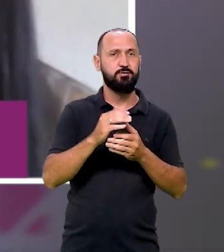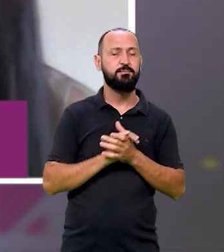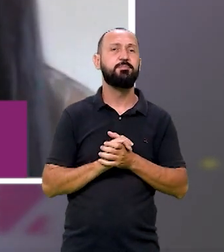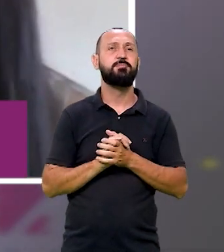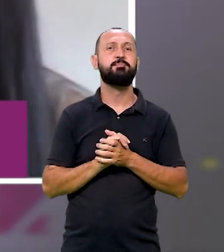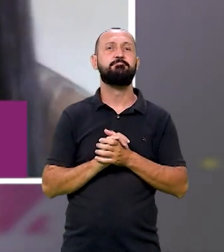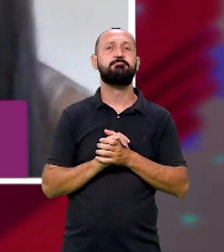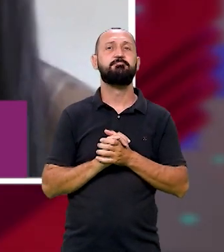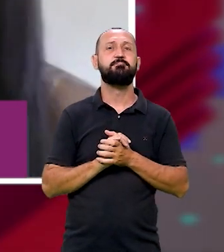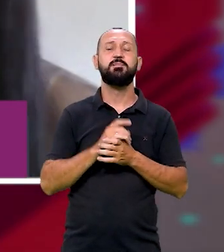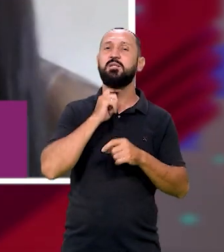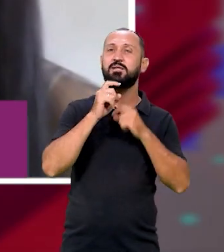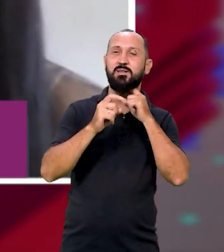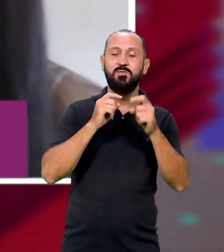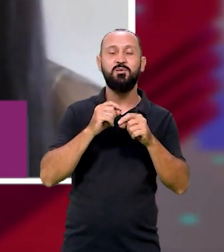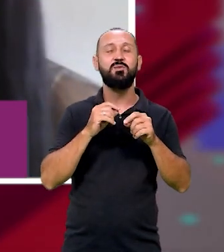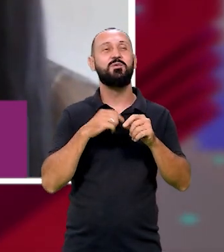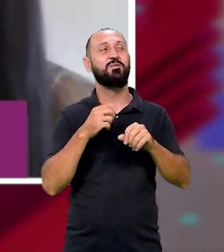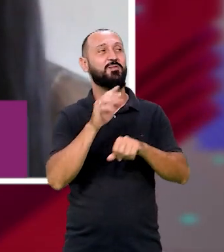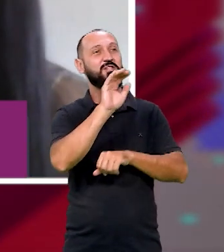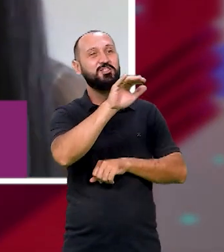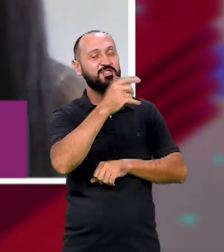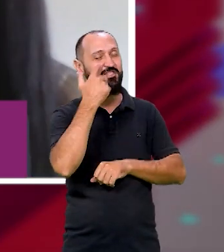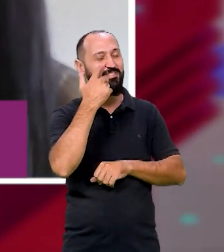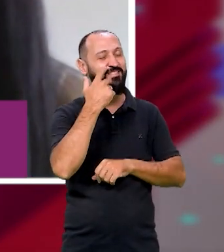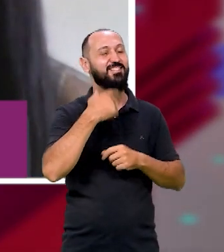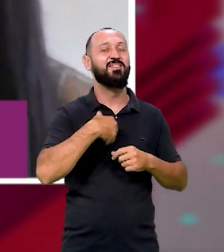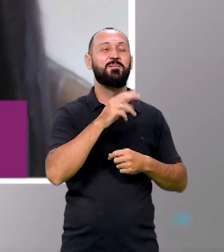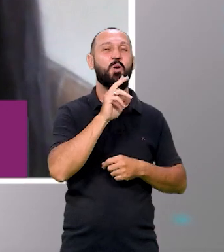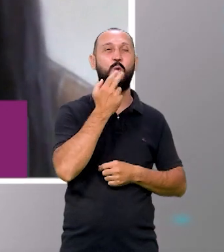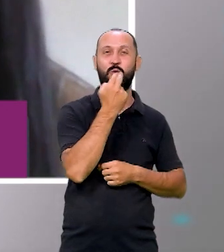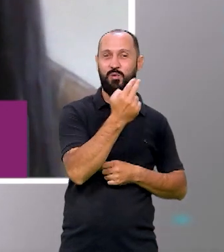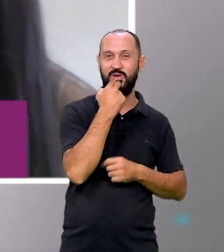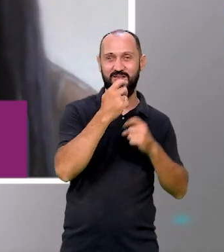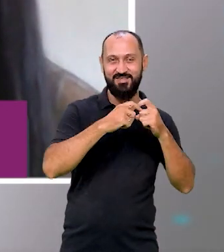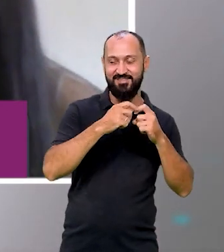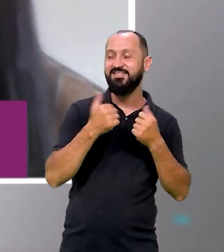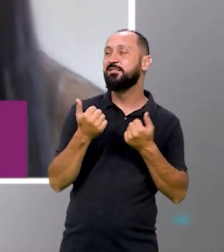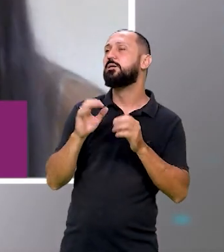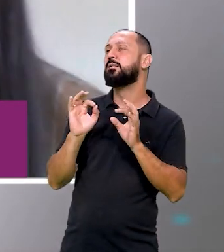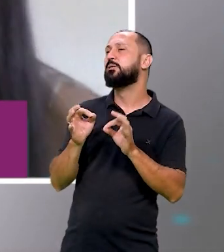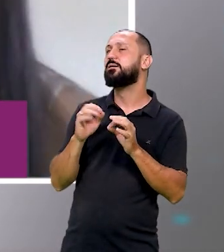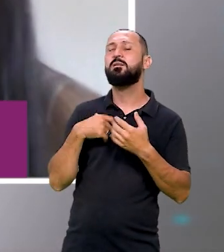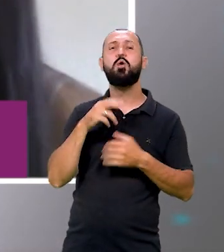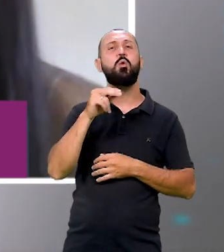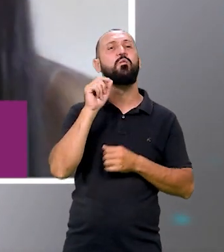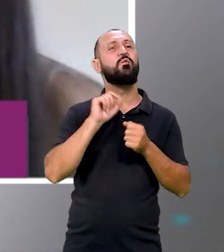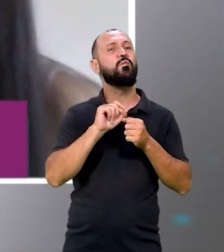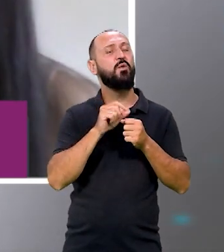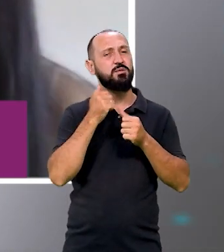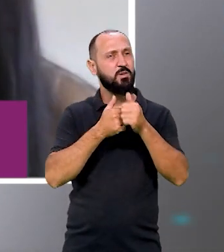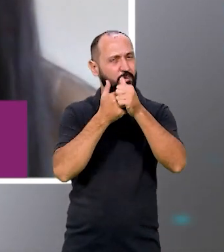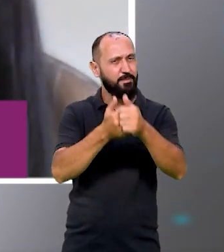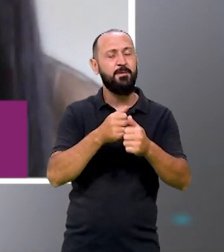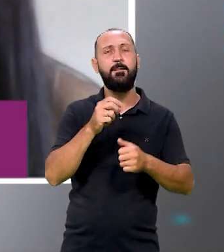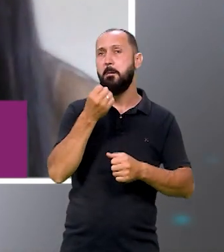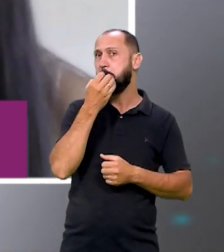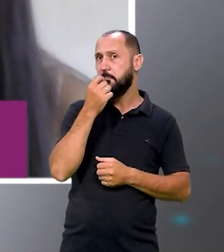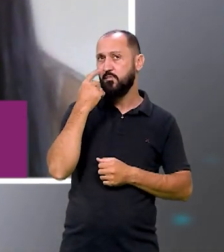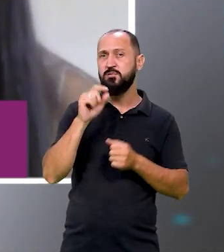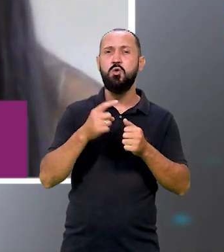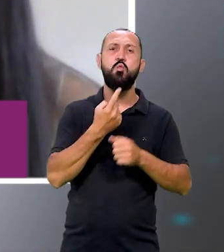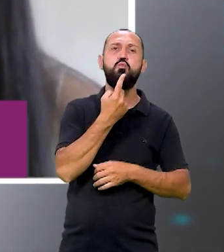adiantar você comer melhor proteína, gastar com melhor suplemento, porque não vai ser eficaz a absorção, né, da função do nosso